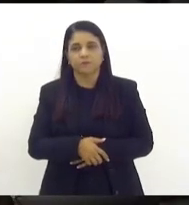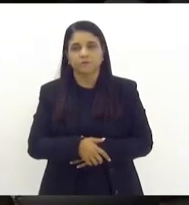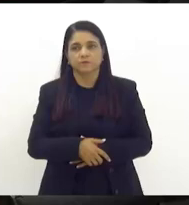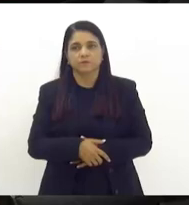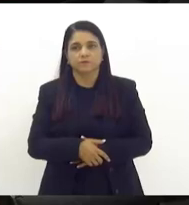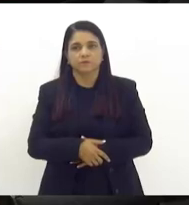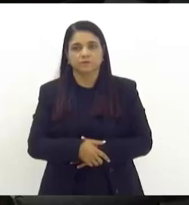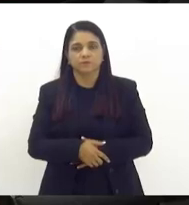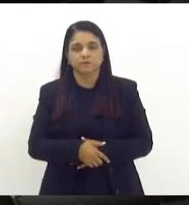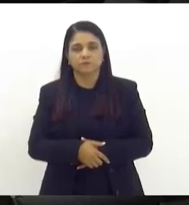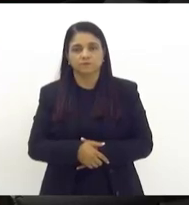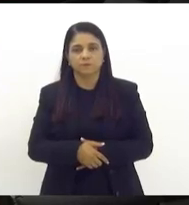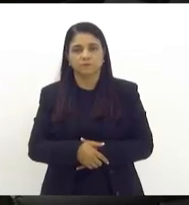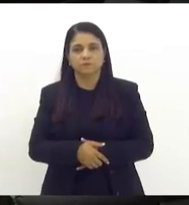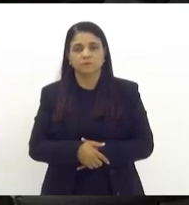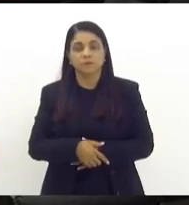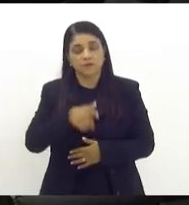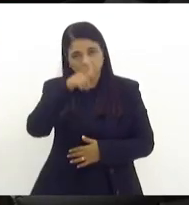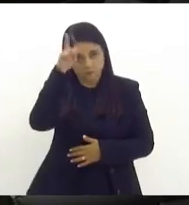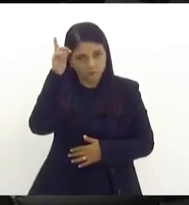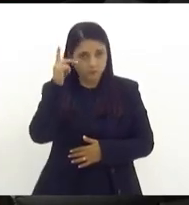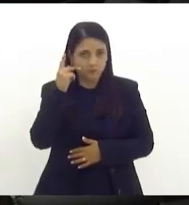ele é dom de mim